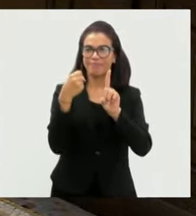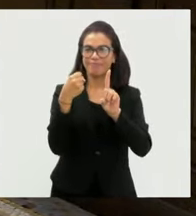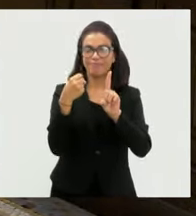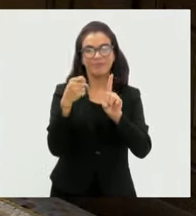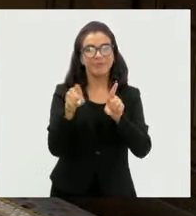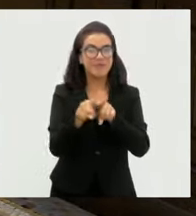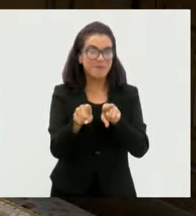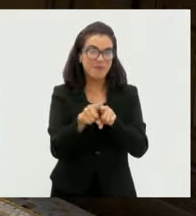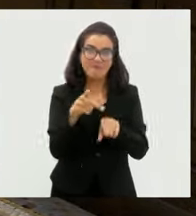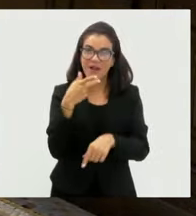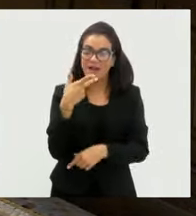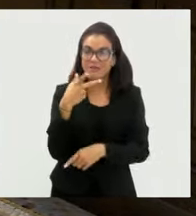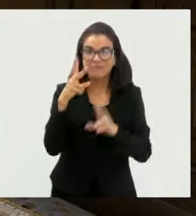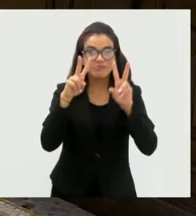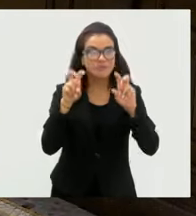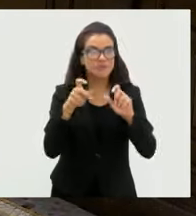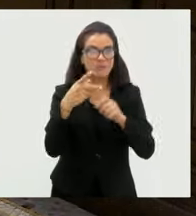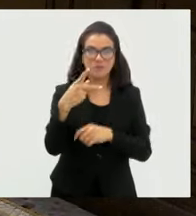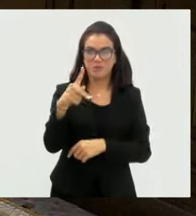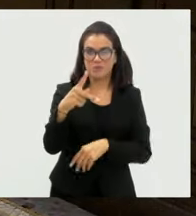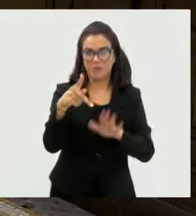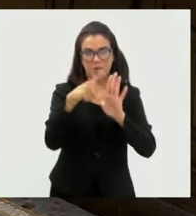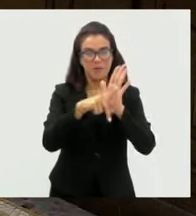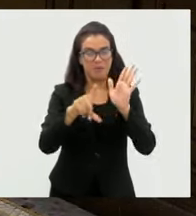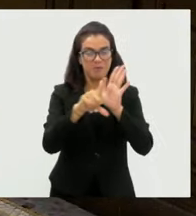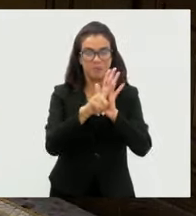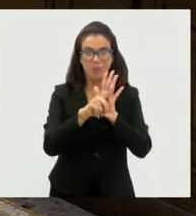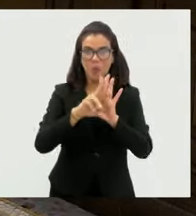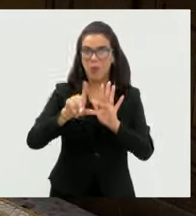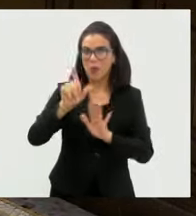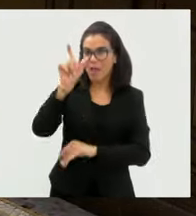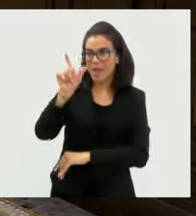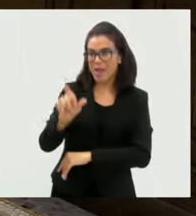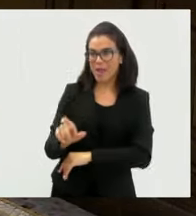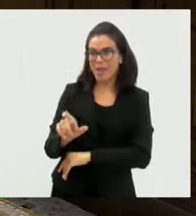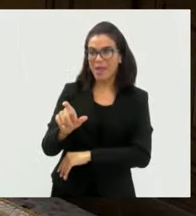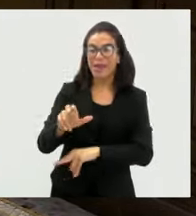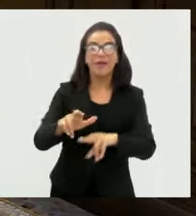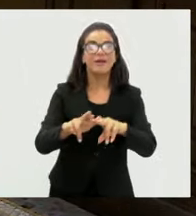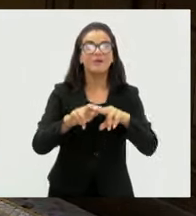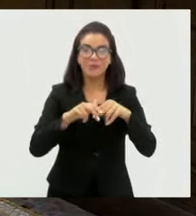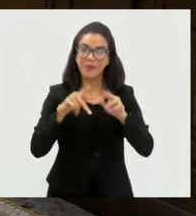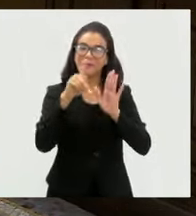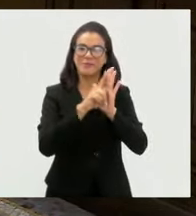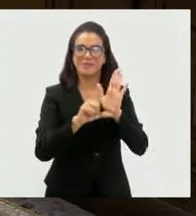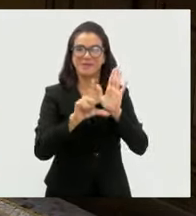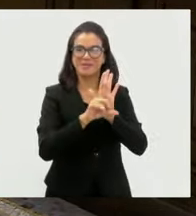teu projeto. E não é nem por você, é pelo projeto mesmo.